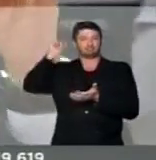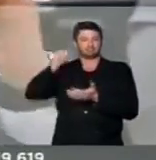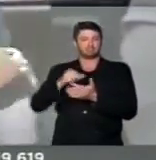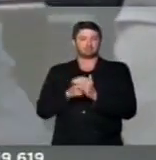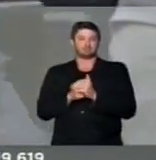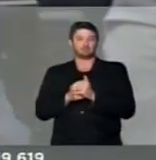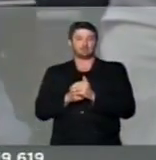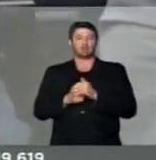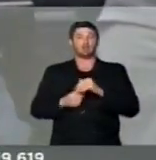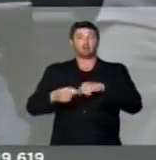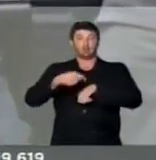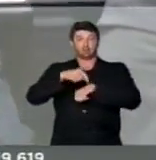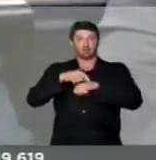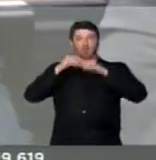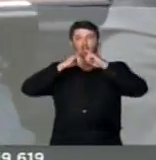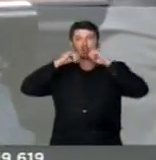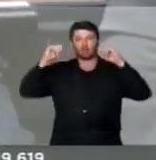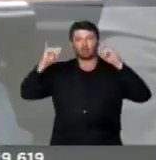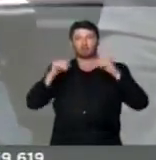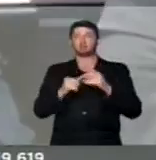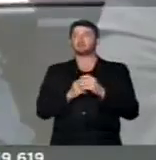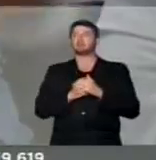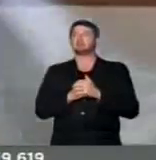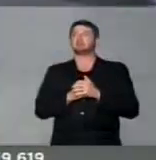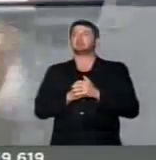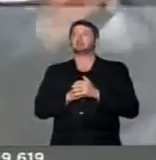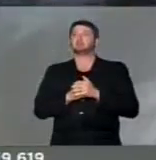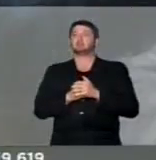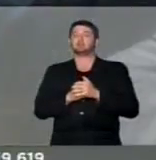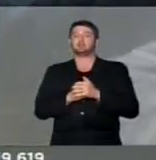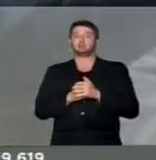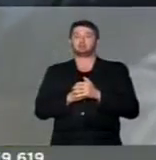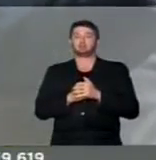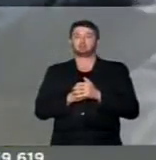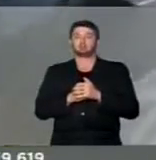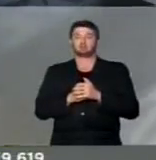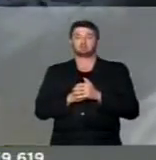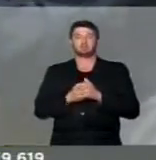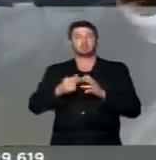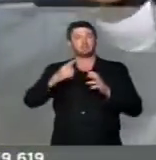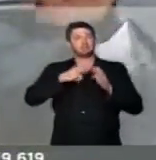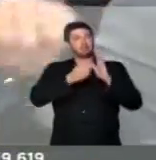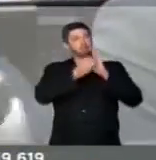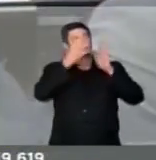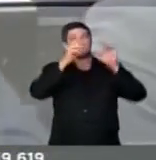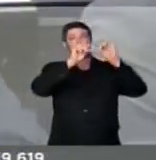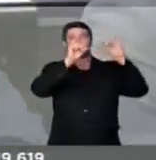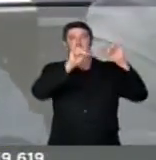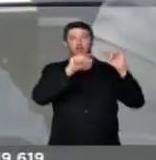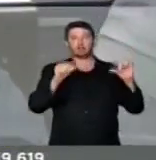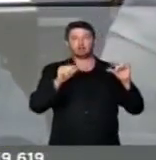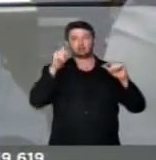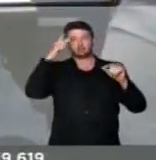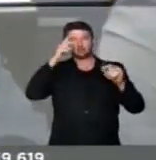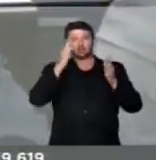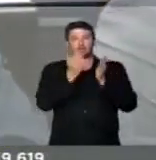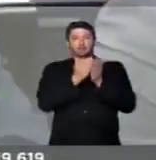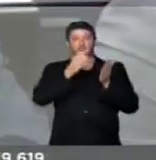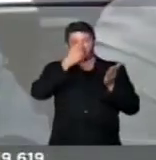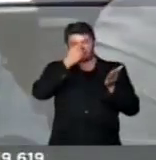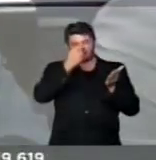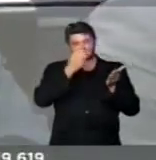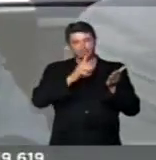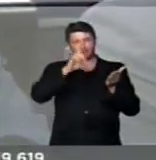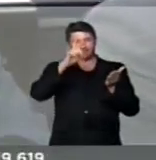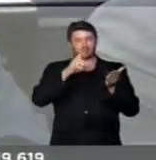fazer a sua pregação, e vinha ali a série de passagens bíblicas. Quando ele